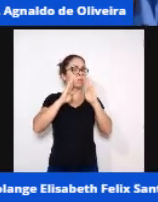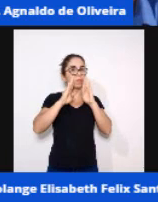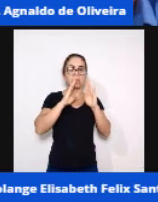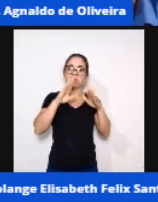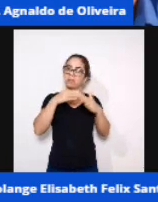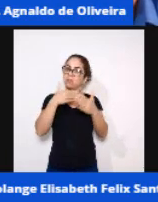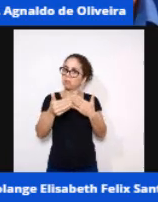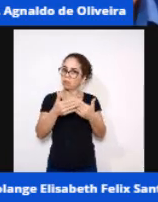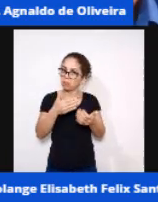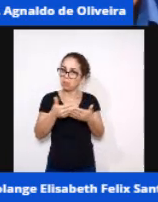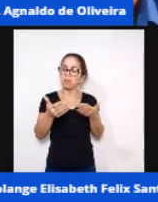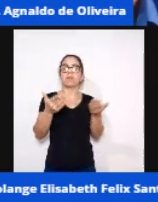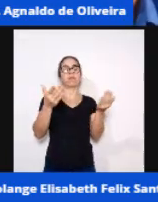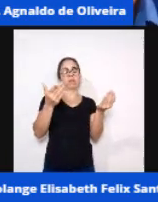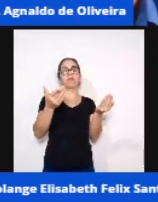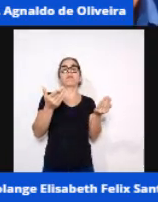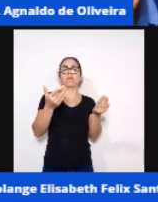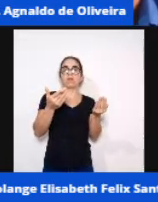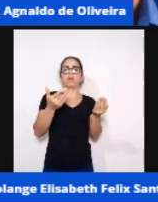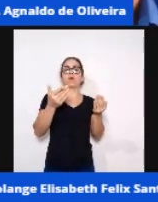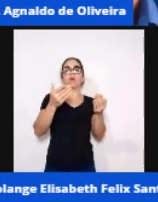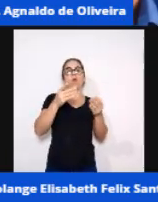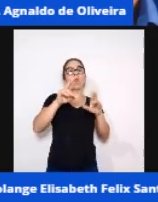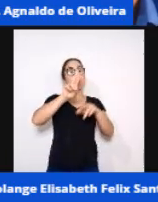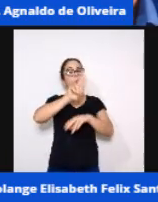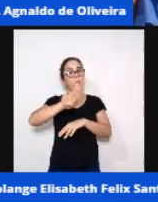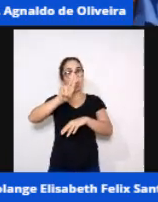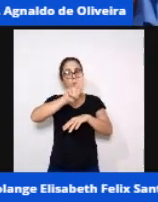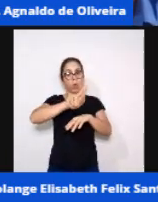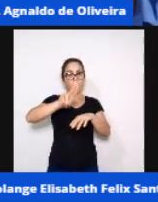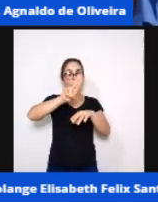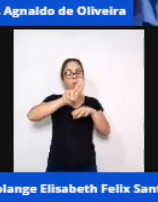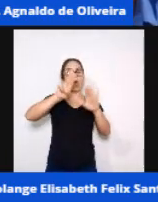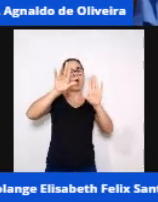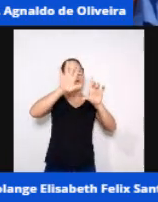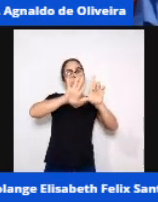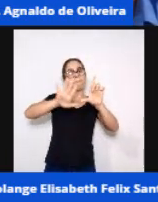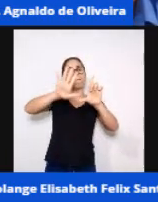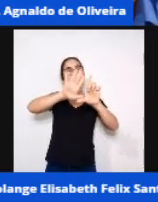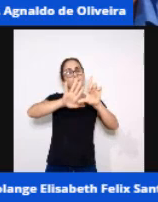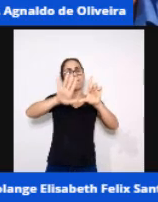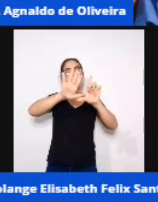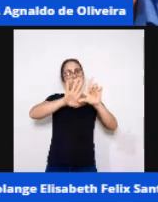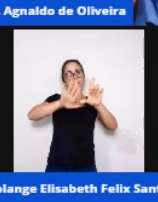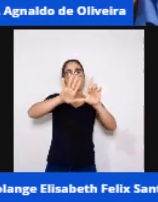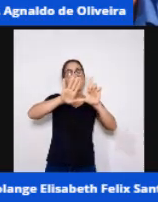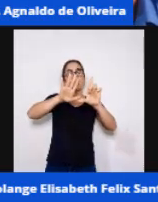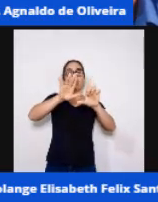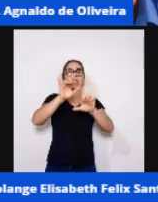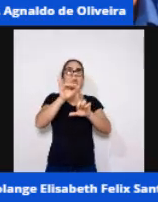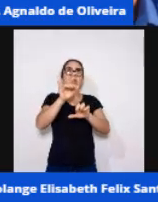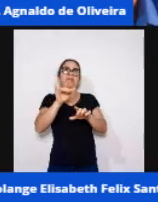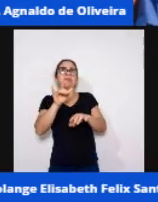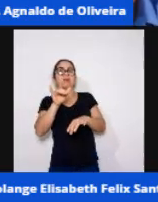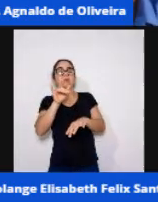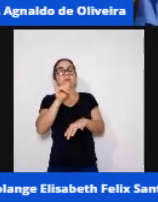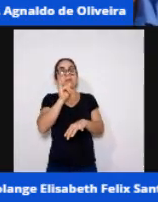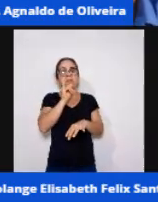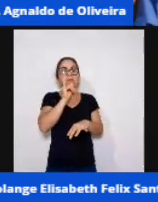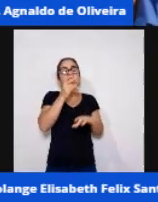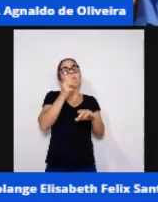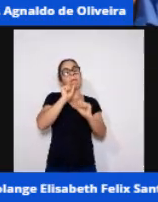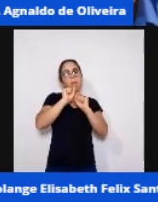que seja a plataforma que a unidade escolar está utilizando, de repente mandar um questionário para o responsável